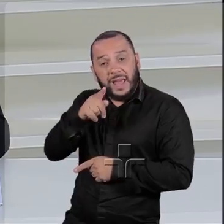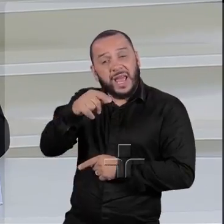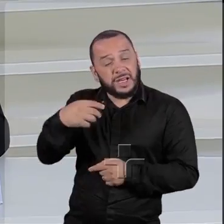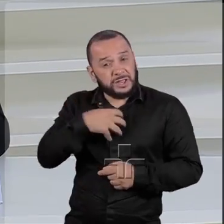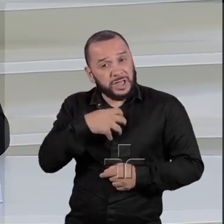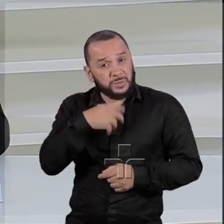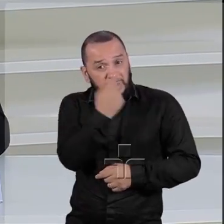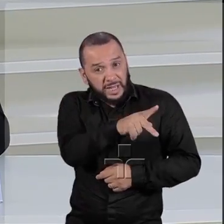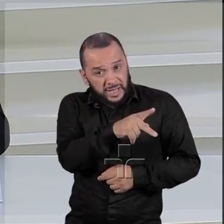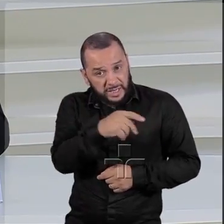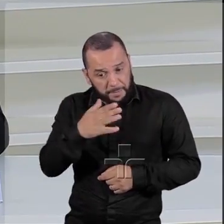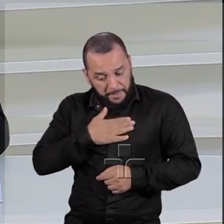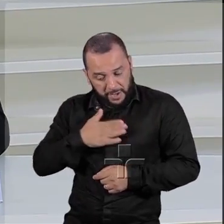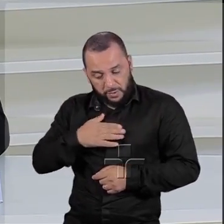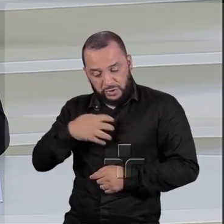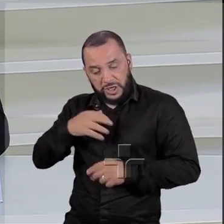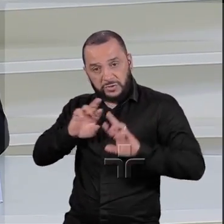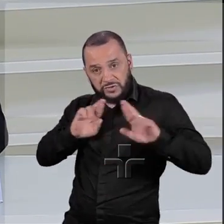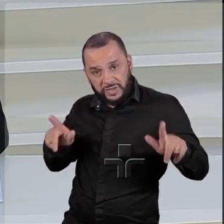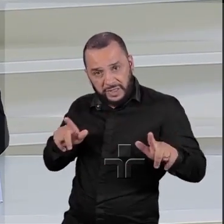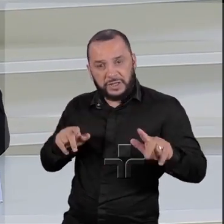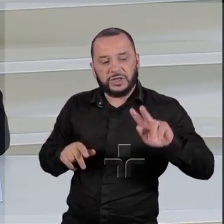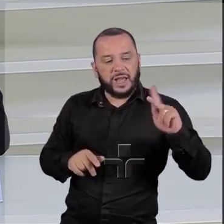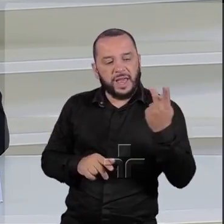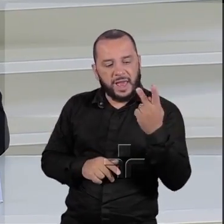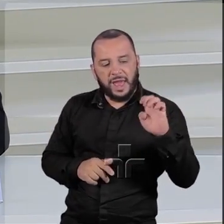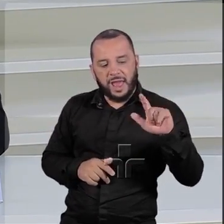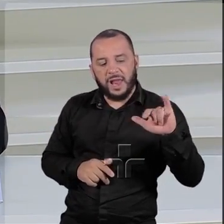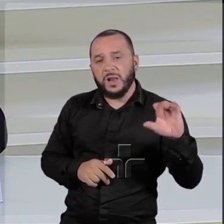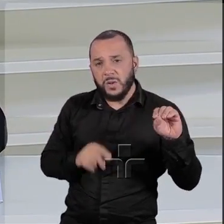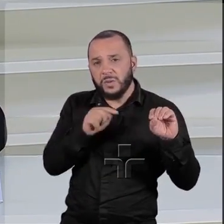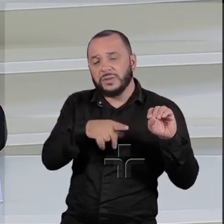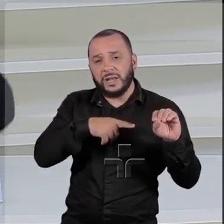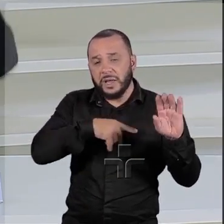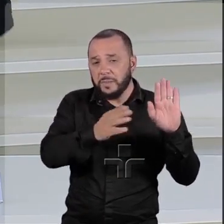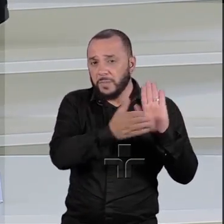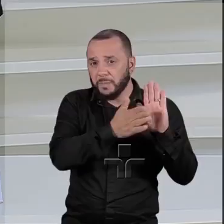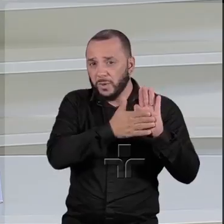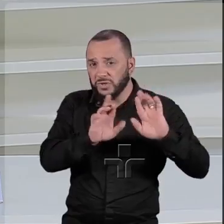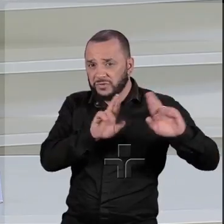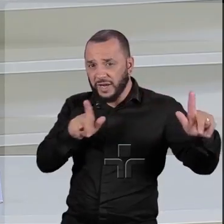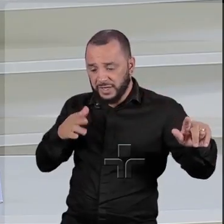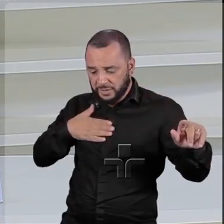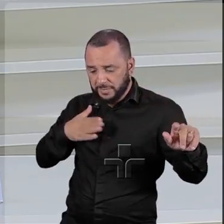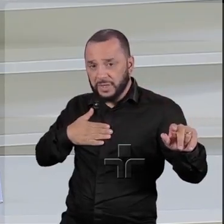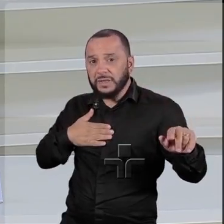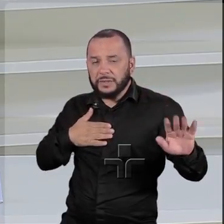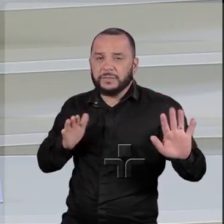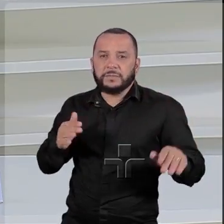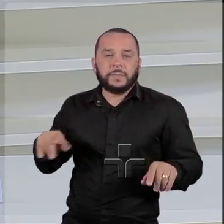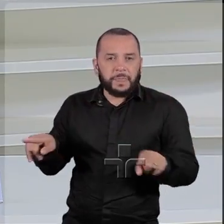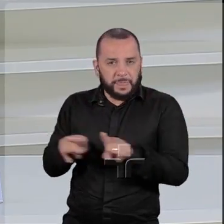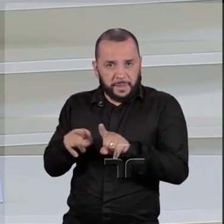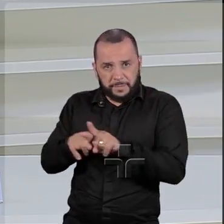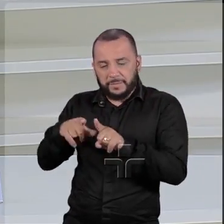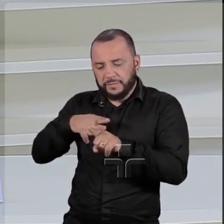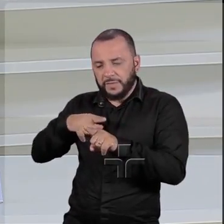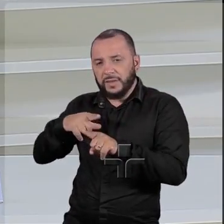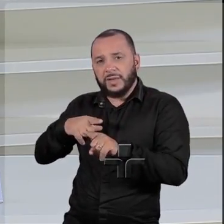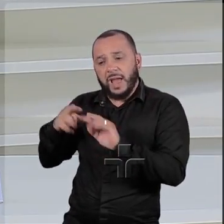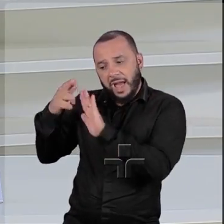Então, na proposta do Hélio, ele vai falar, tem diferença em relação à minha. Na minha também, comprime o teto do regime